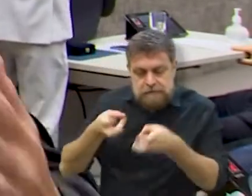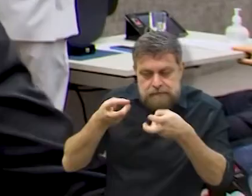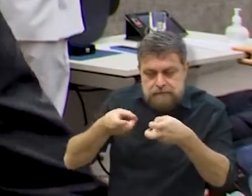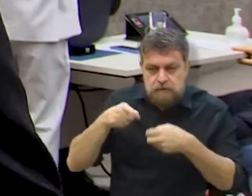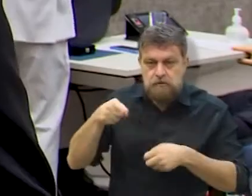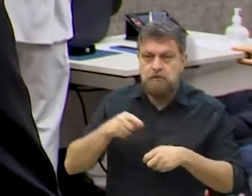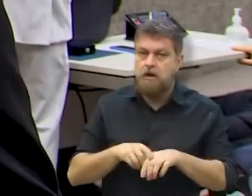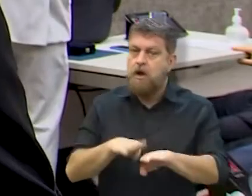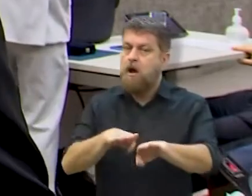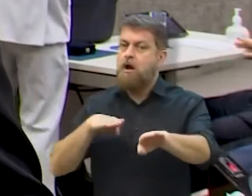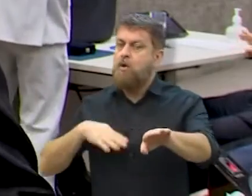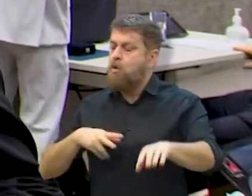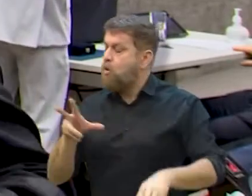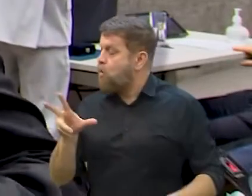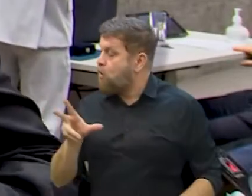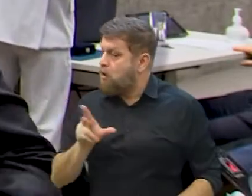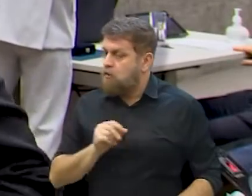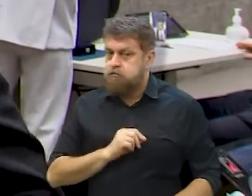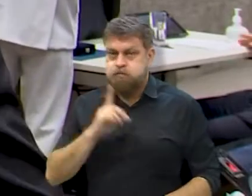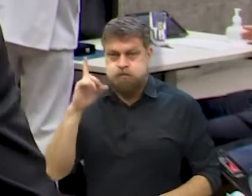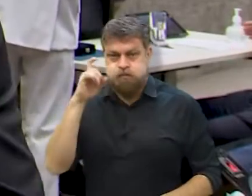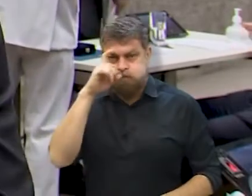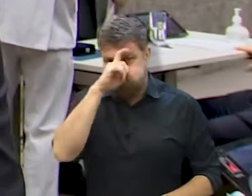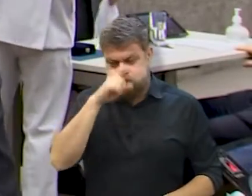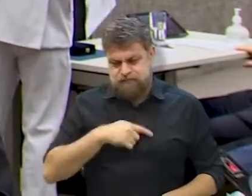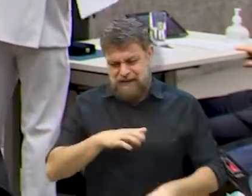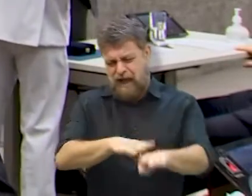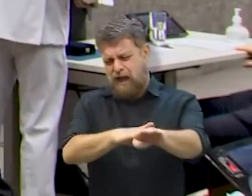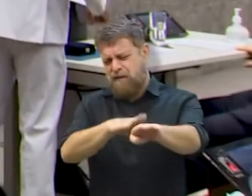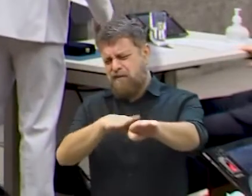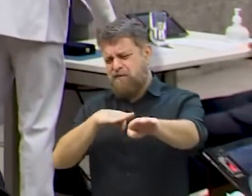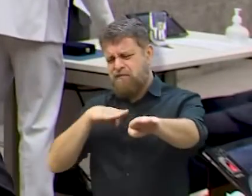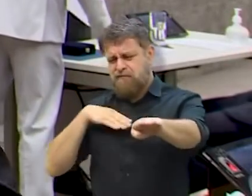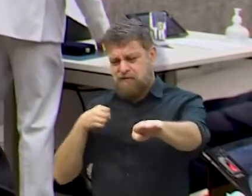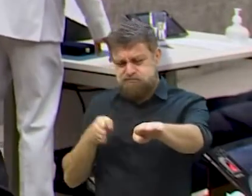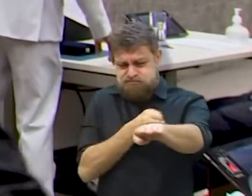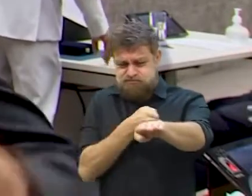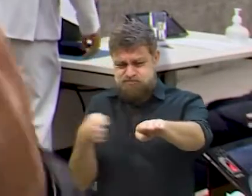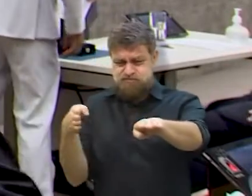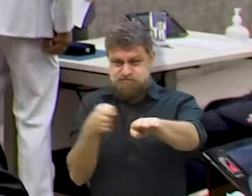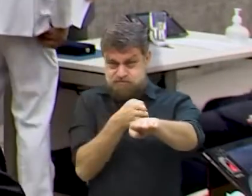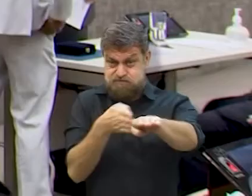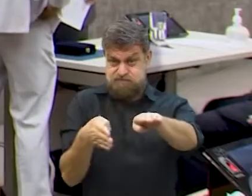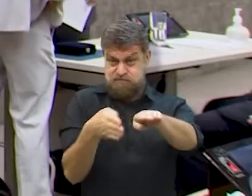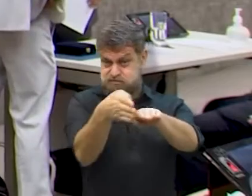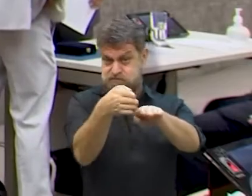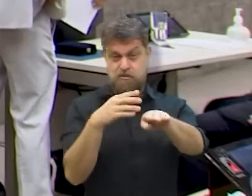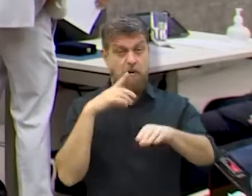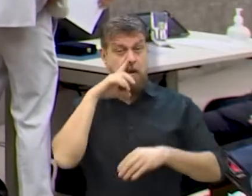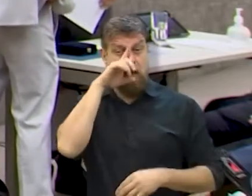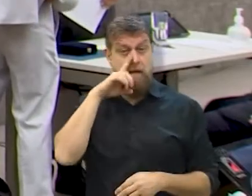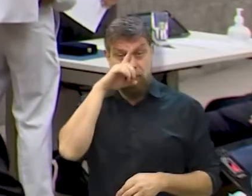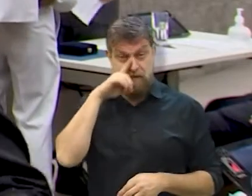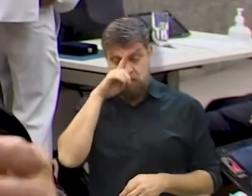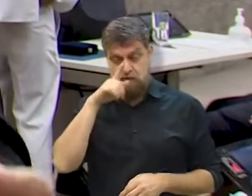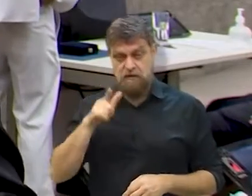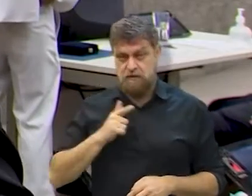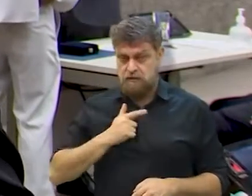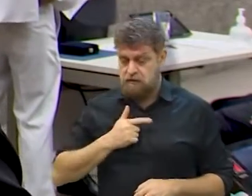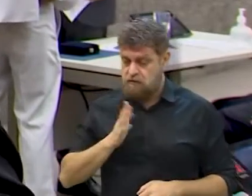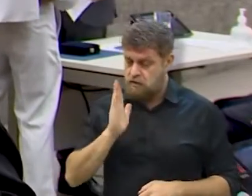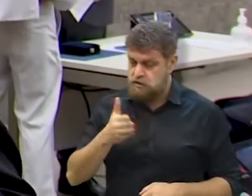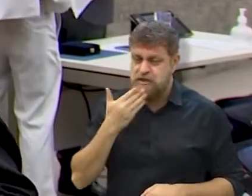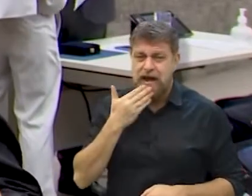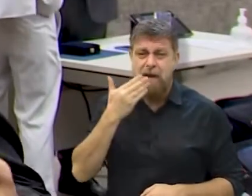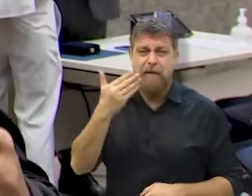da dificuldade do trânsito, né, daqueles corredores que se formam entre os carros, do perigo. Então, essa é uma